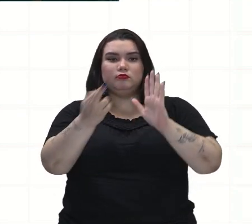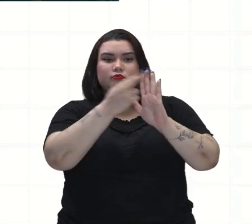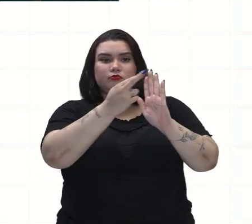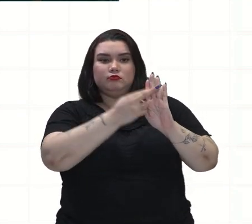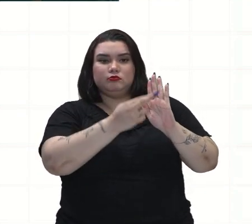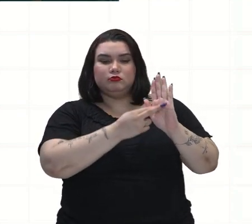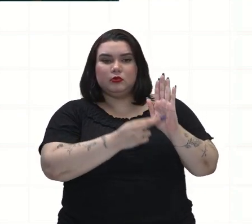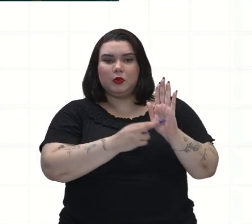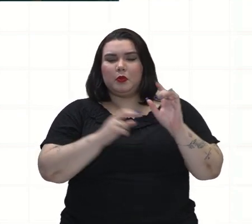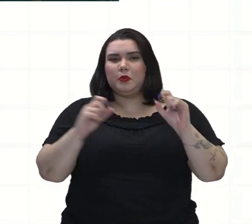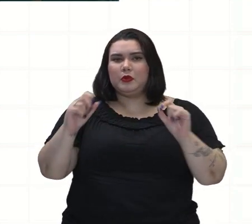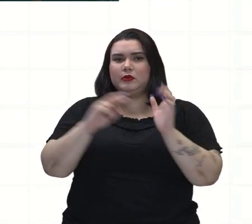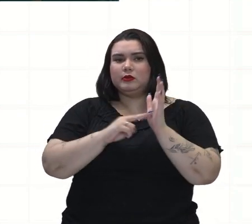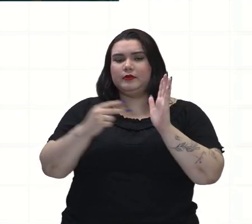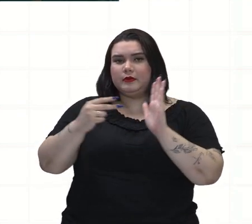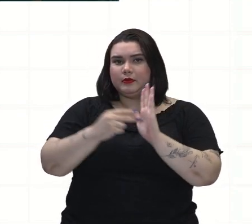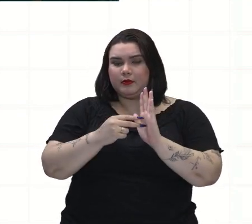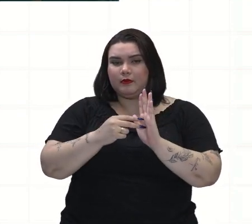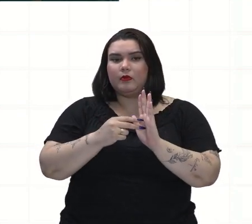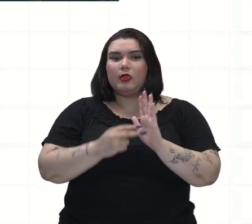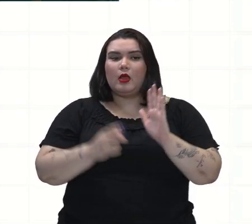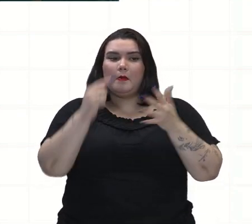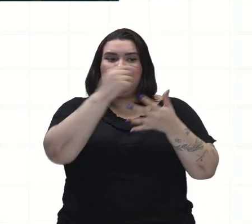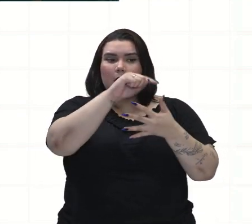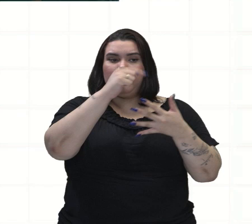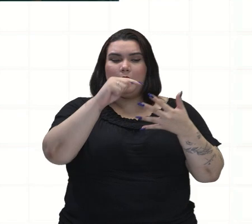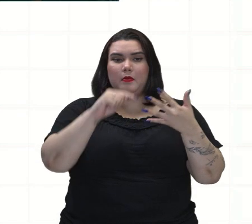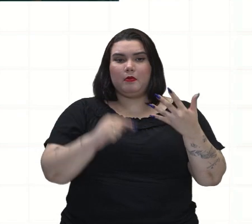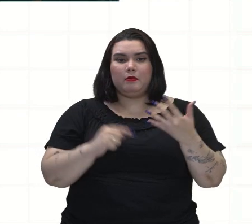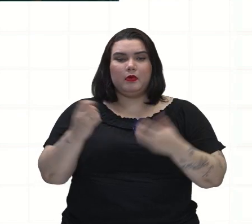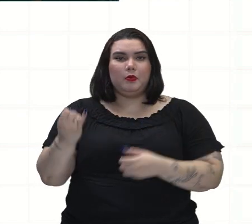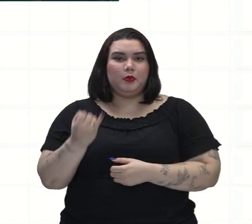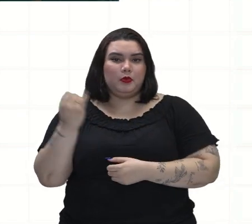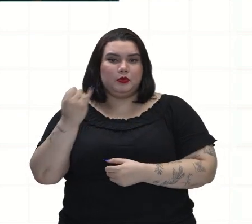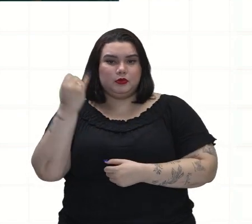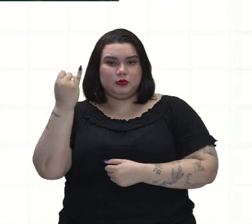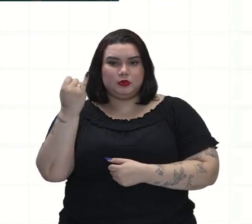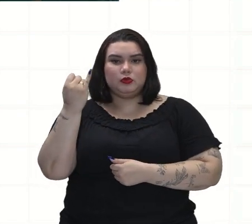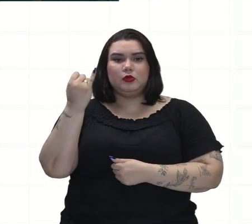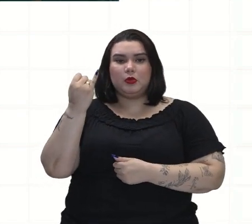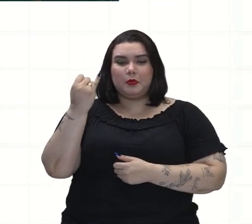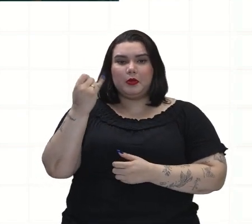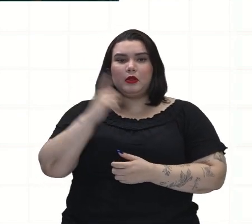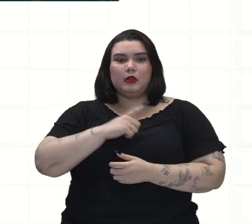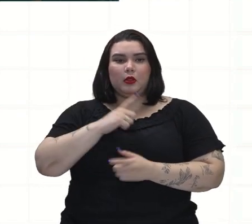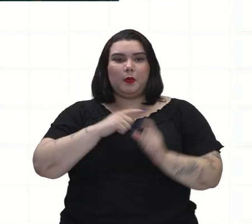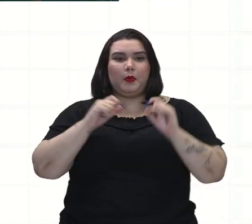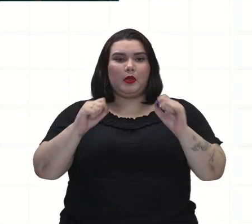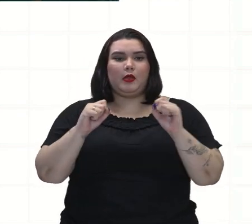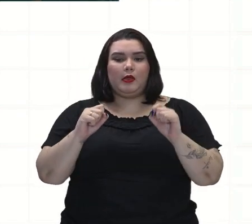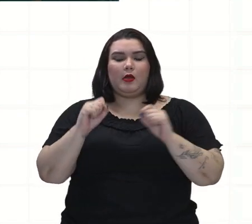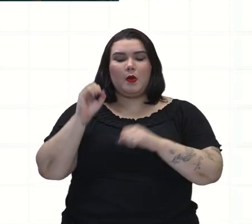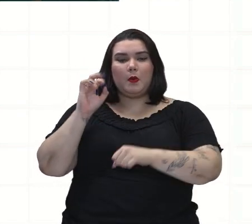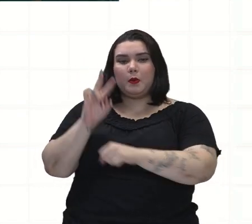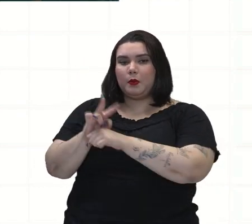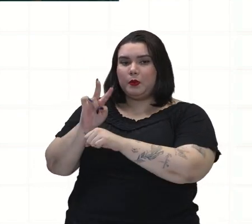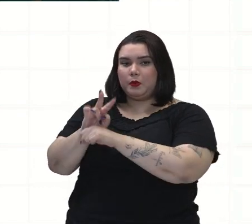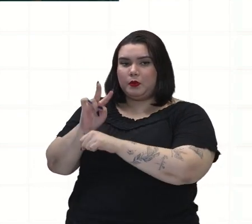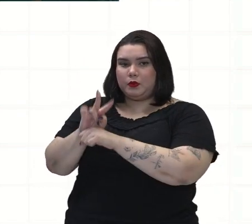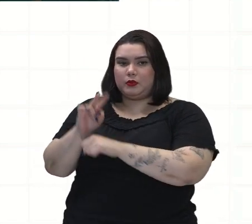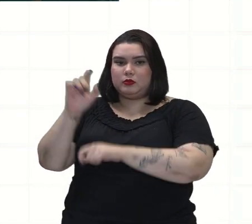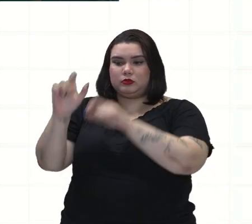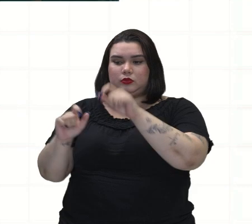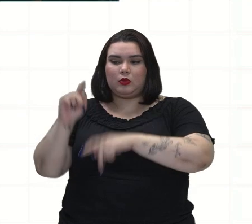São justamente, né, pontos importantes para a administração e proteção